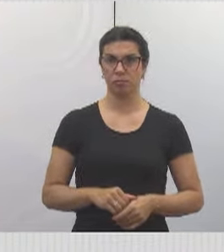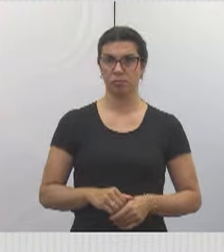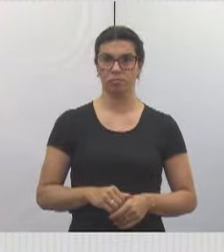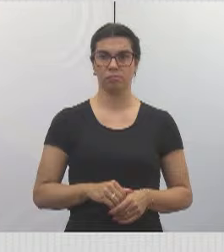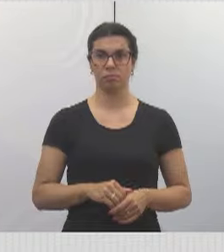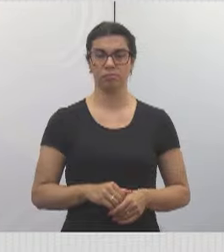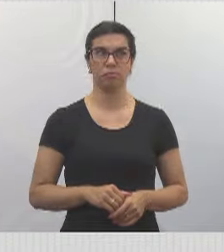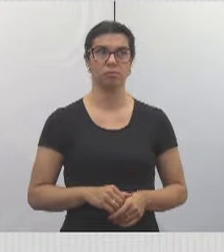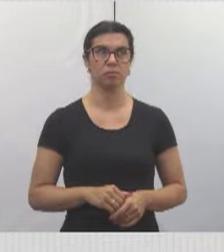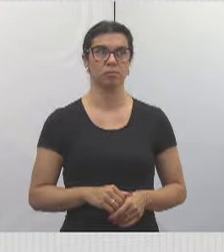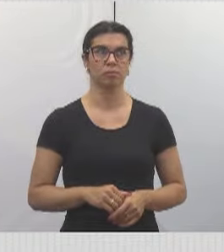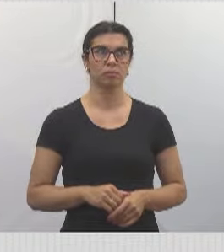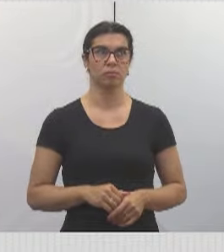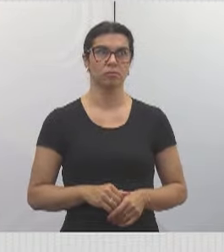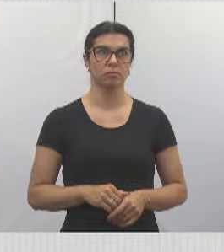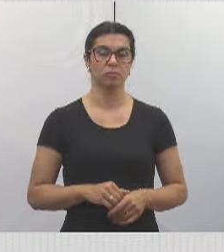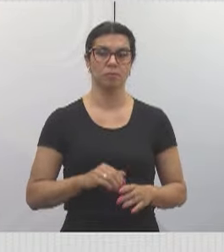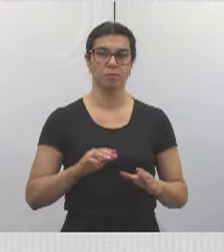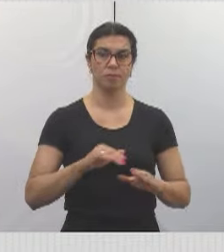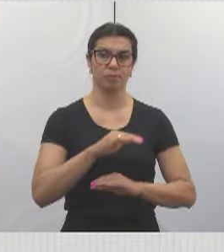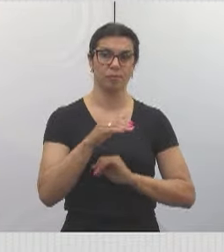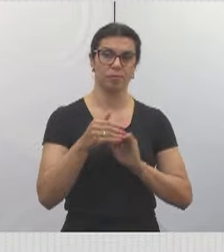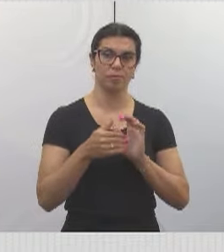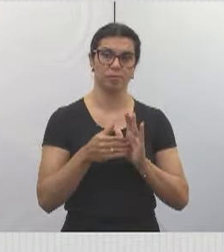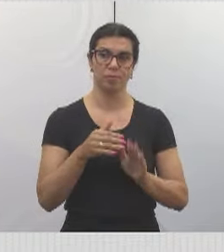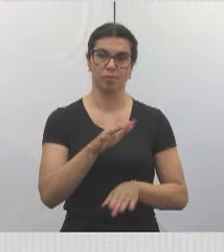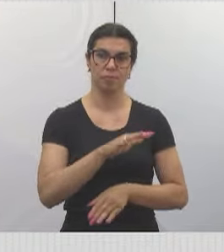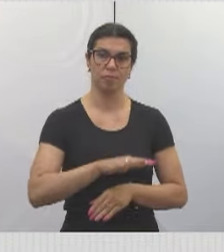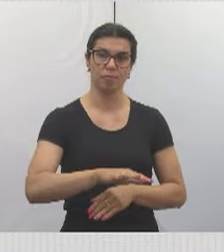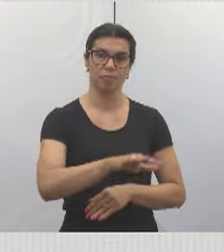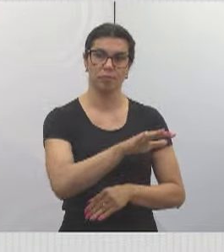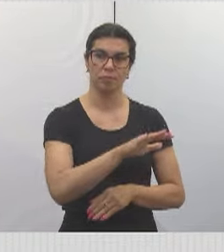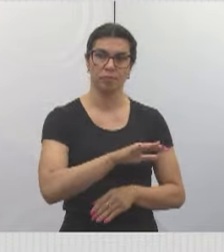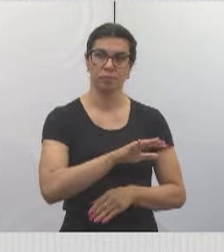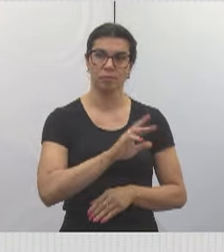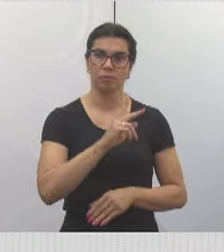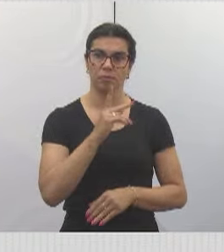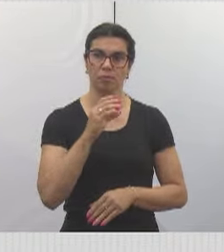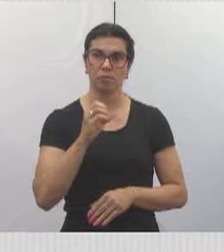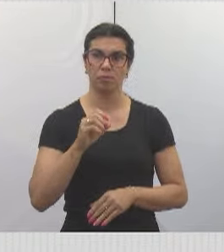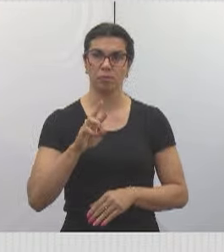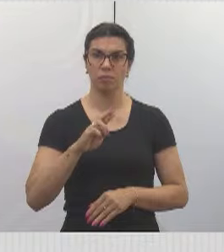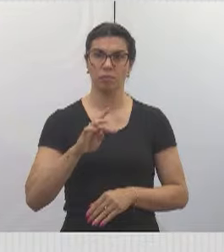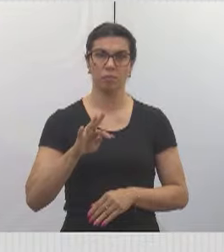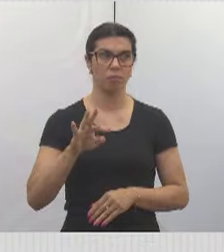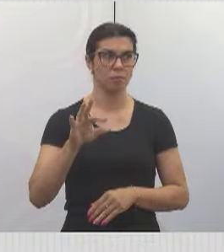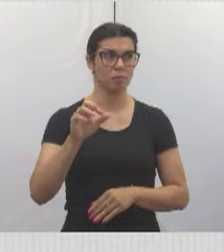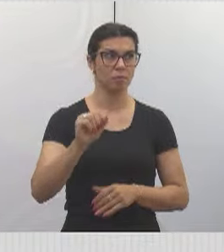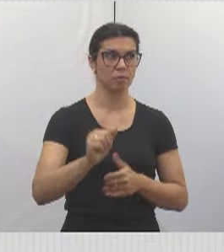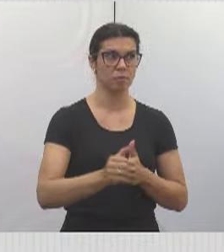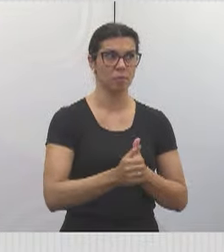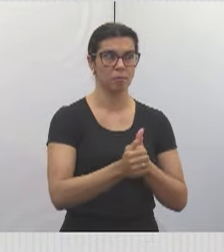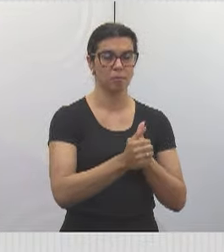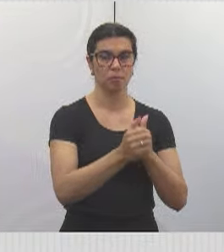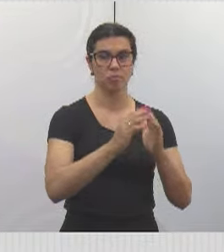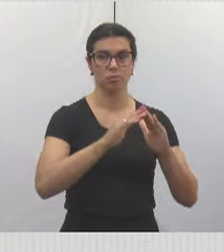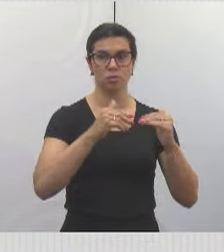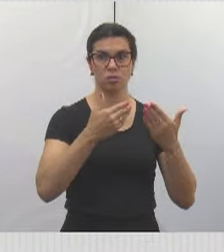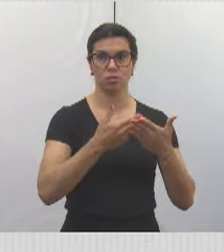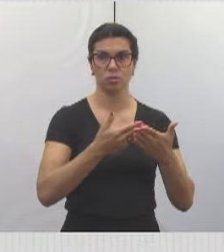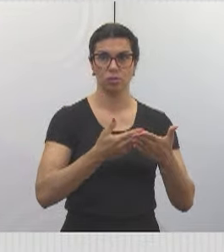de toda a área na horta, ao lado da Escola Beatriz